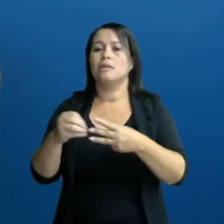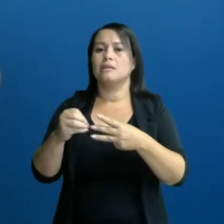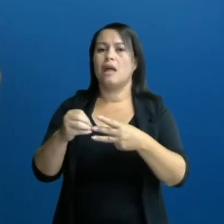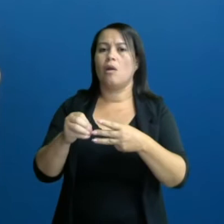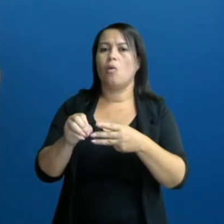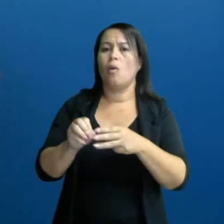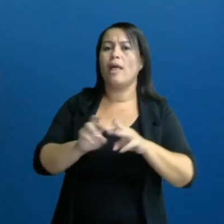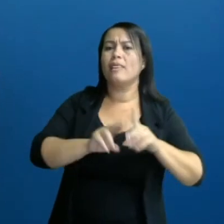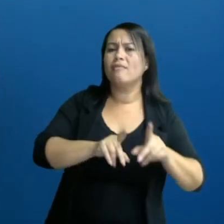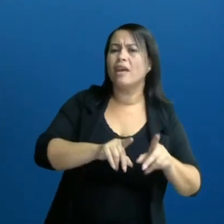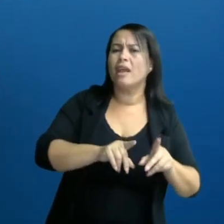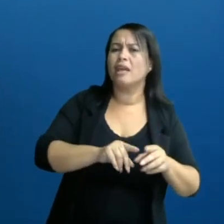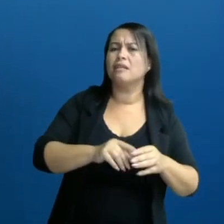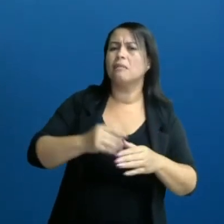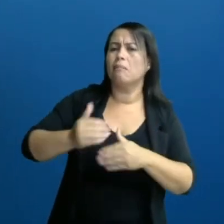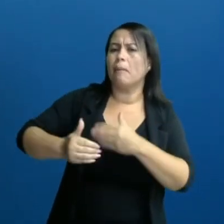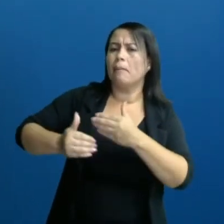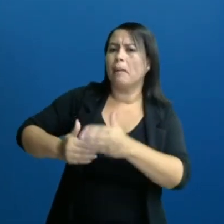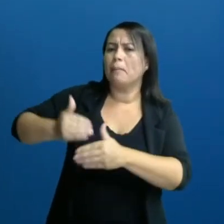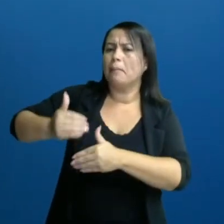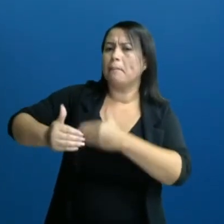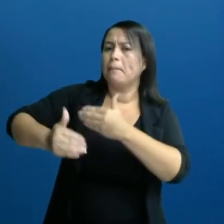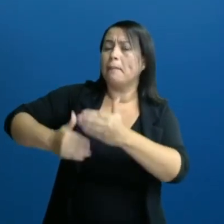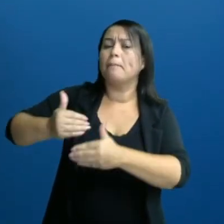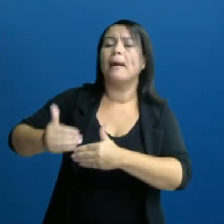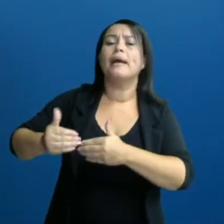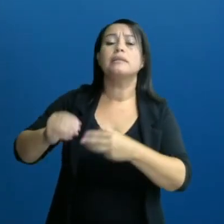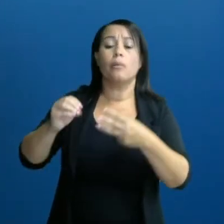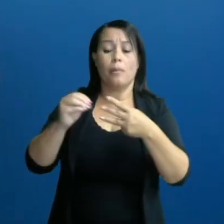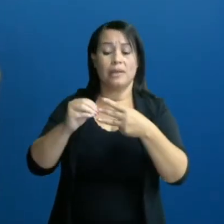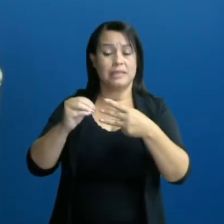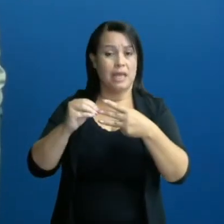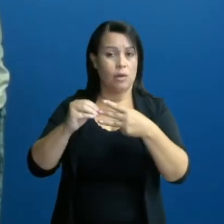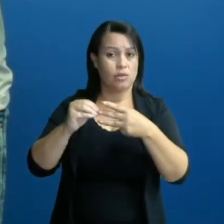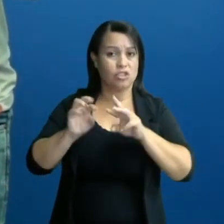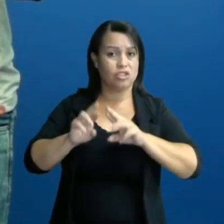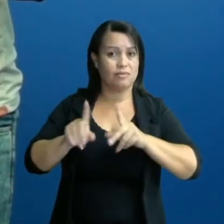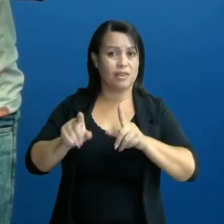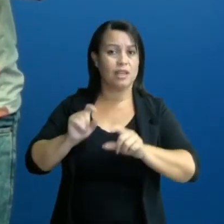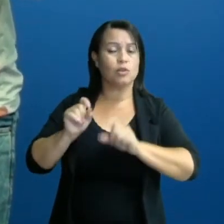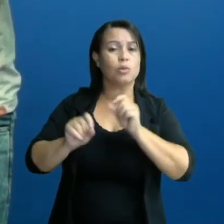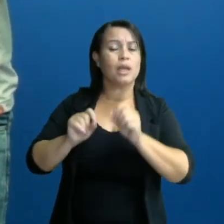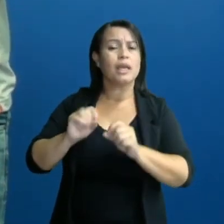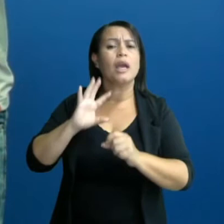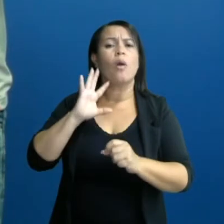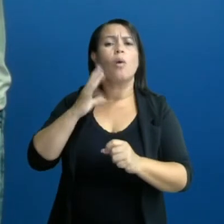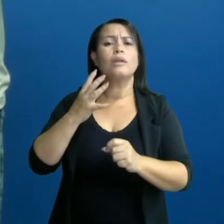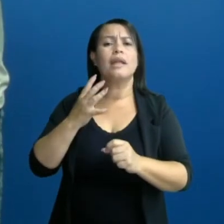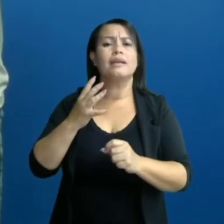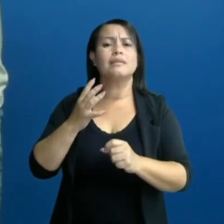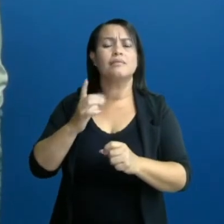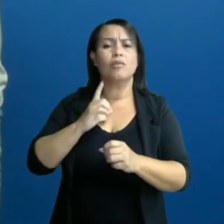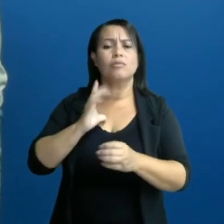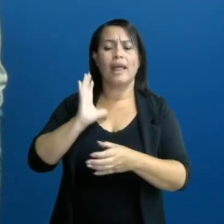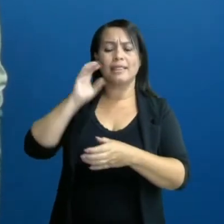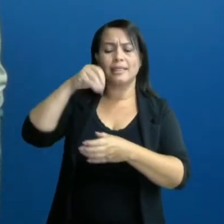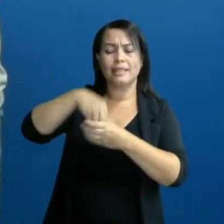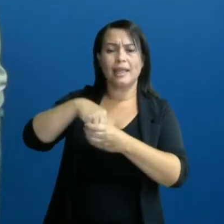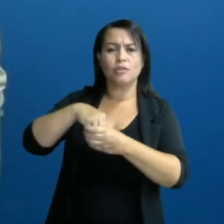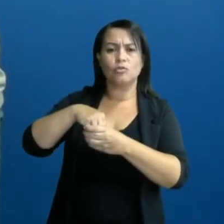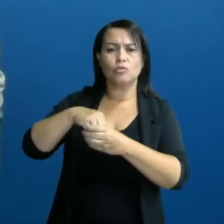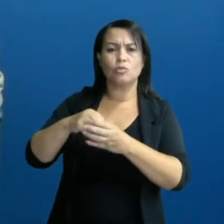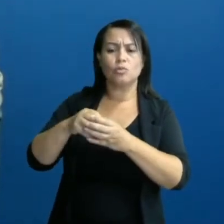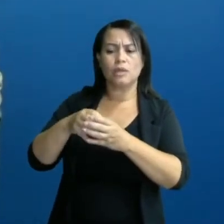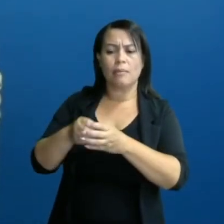anterior, ou então igual à que já estava modificada. E essas células diferentes vão ocupando um espaço e às vezes